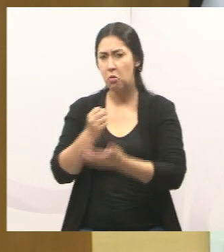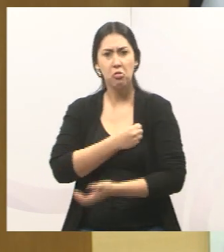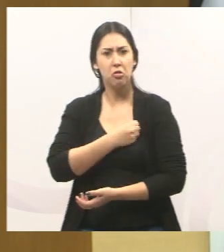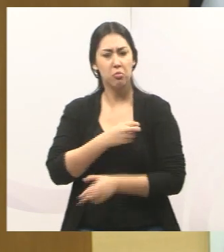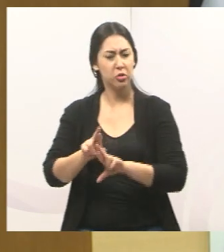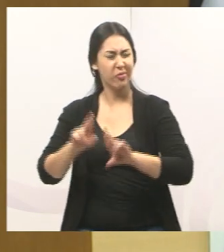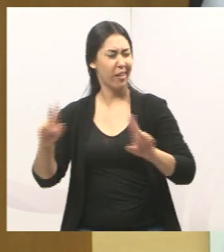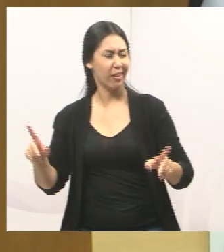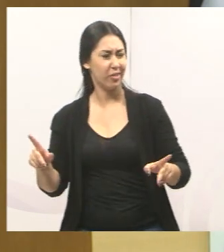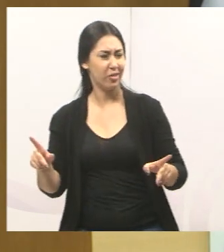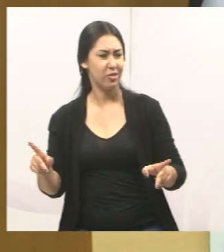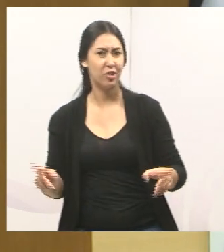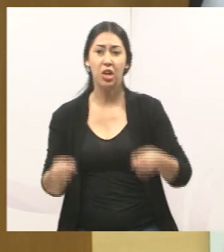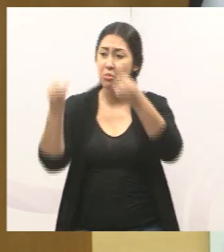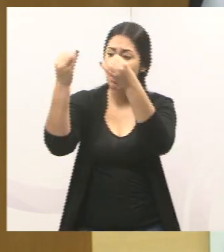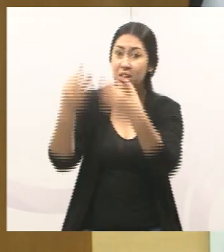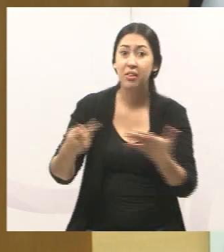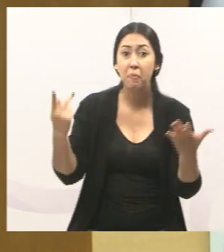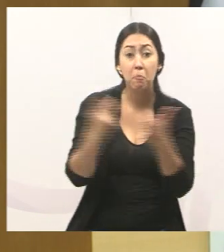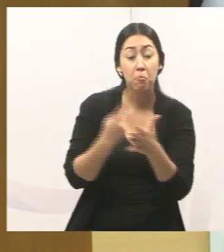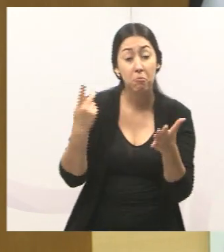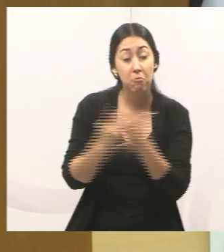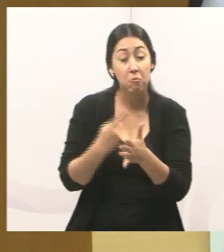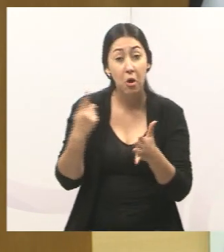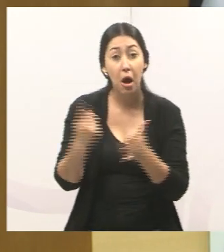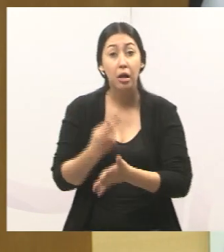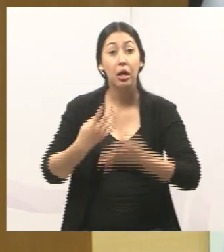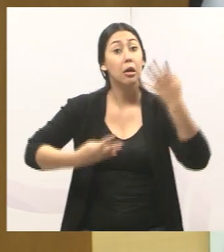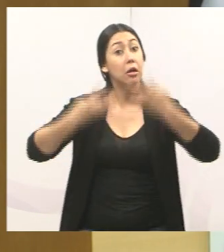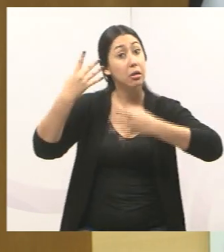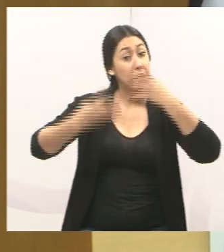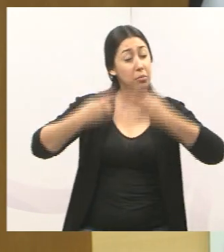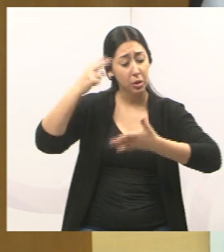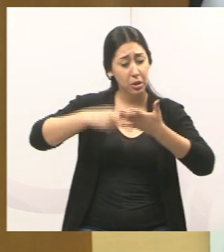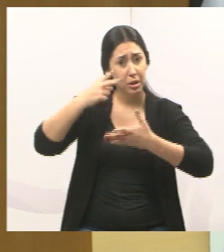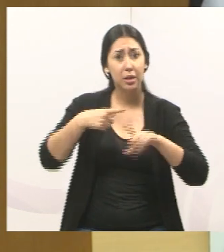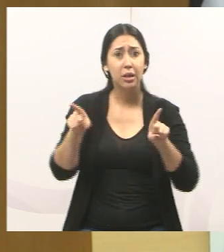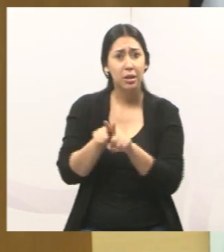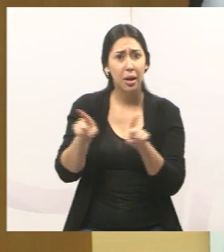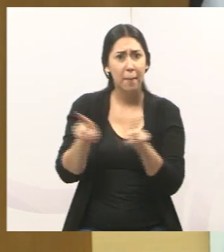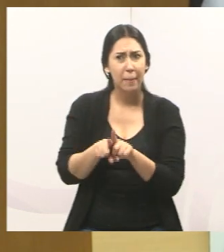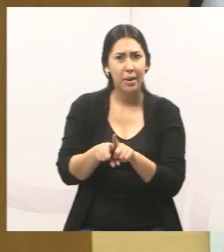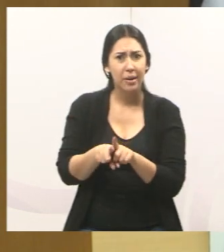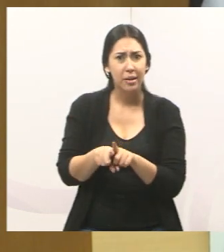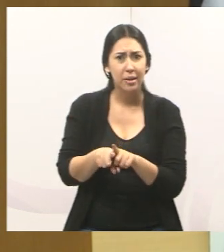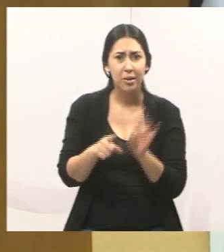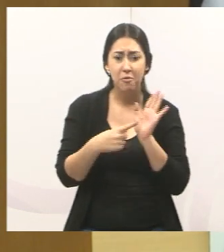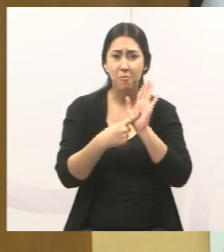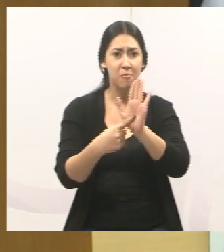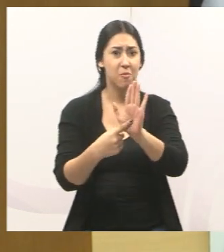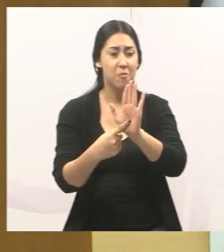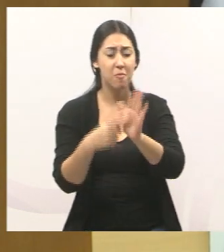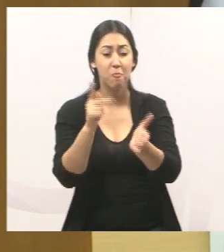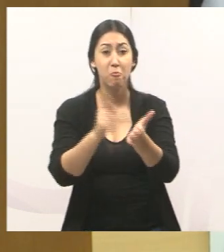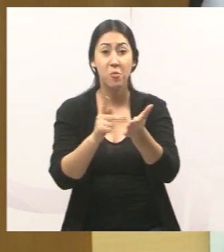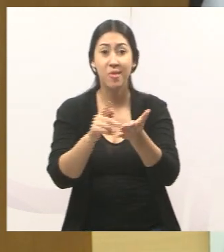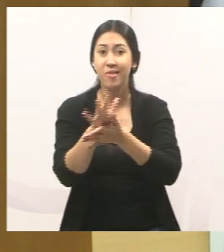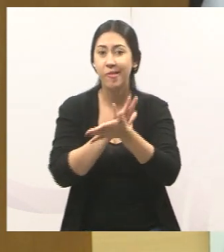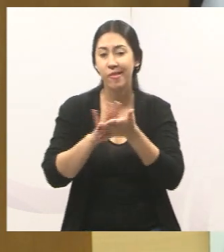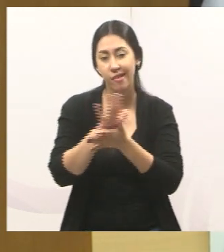clara a divergência de informações, prejudicando a análise, ofendendo também o princípio da transparência. E